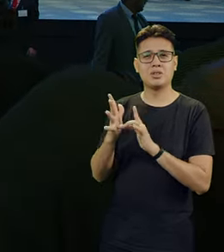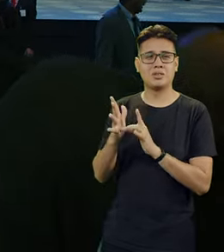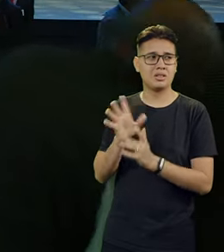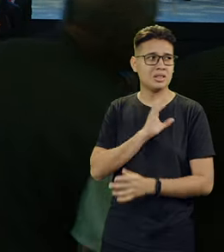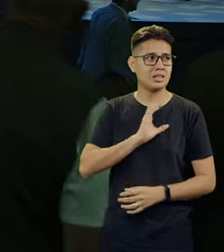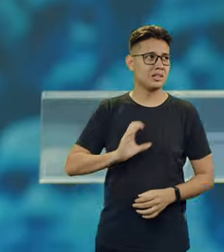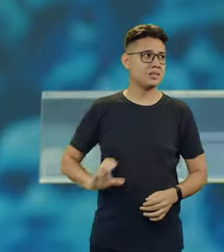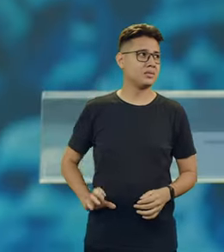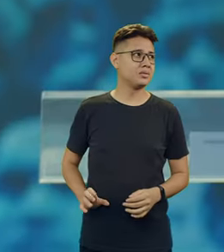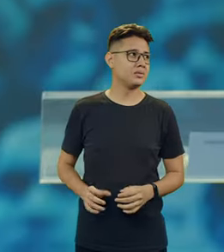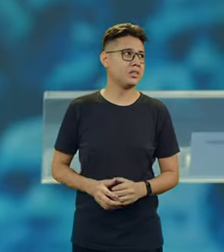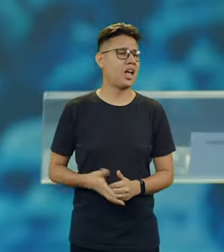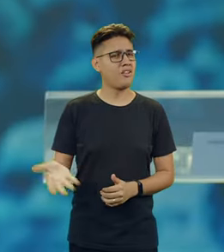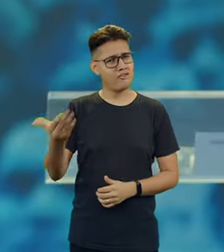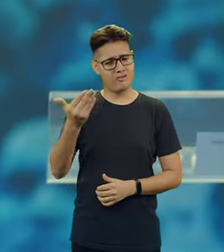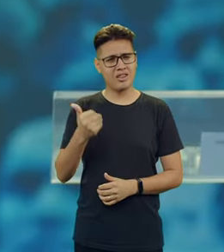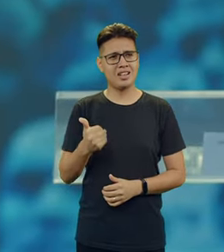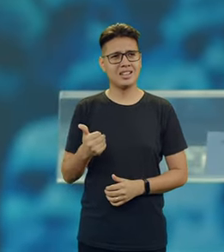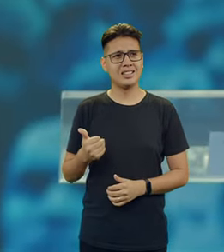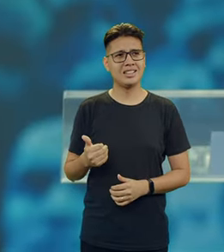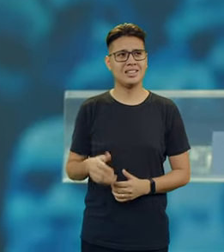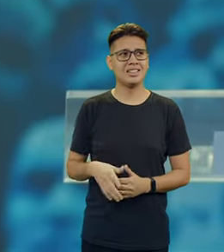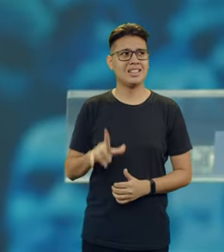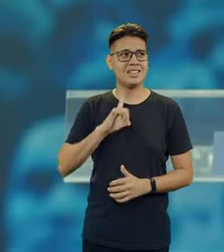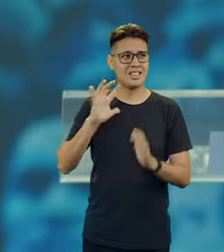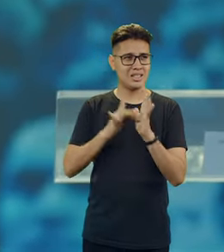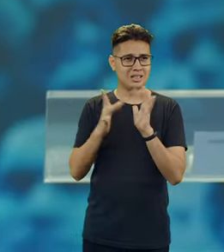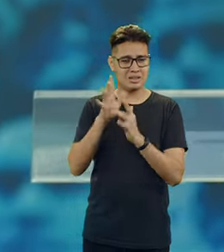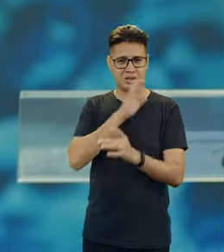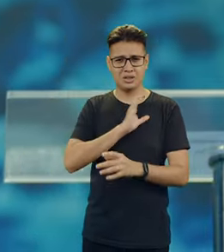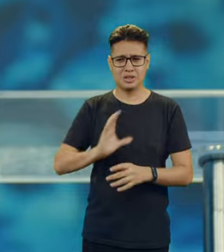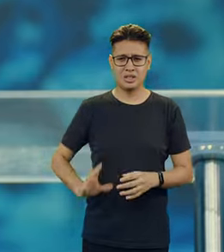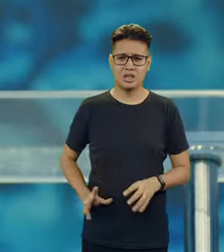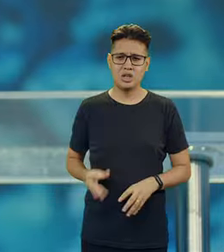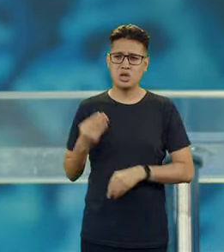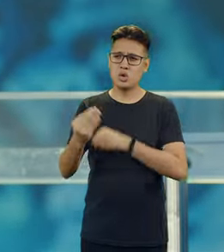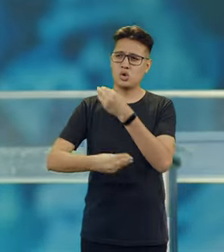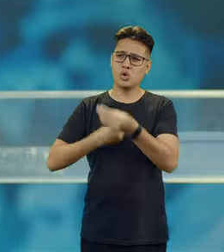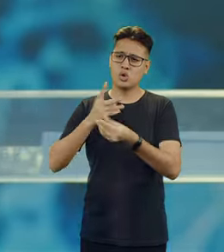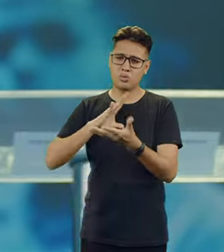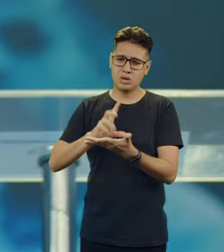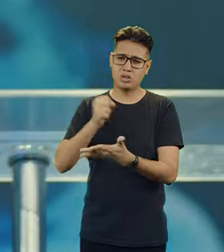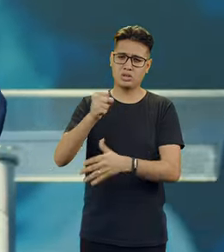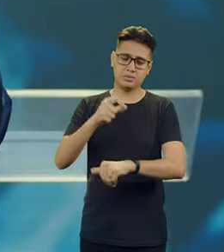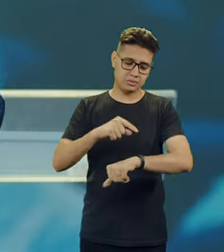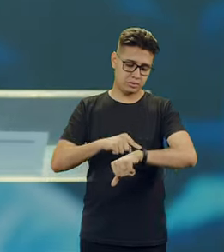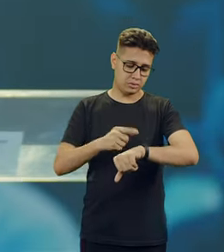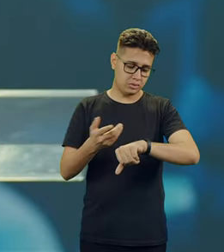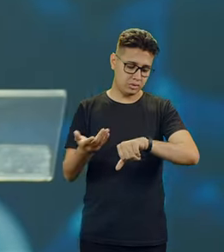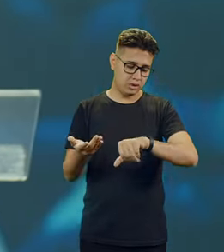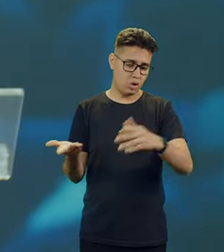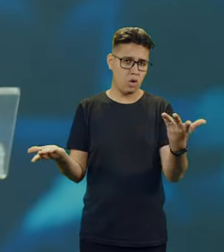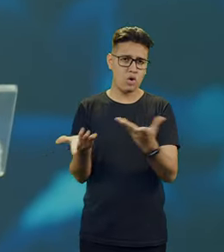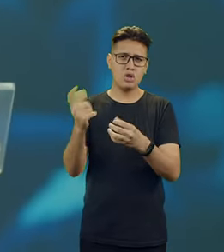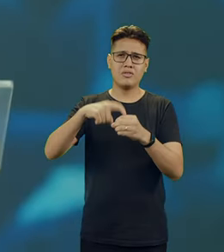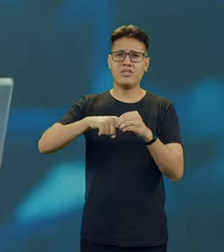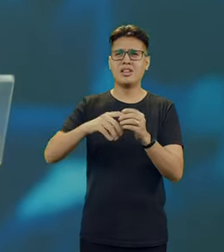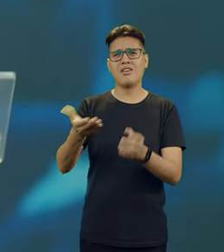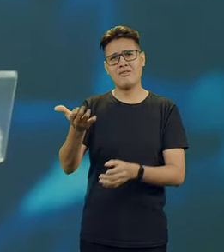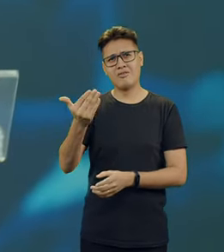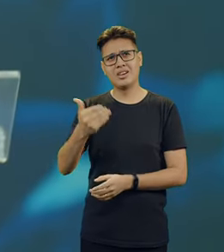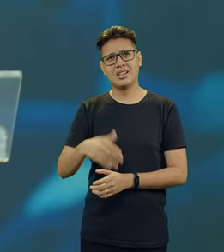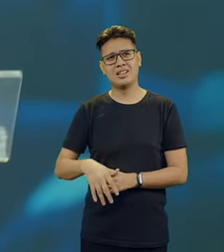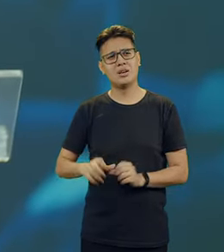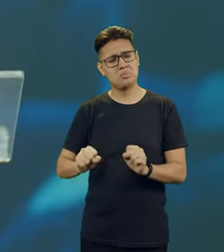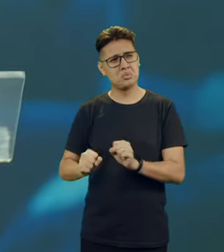à frente receber Jesus como seu Salvador. Os irmãos estão aceitando a Cristo, estão reconciliando. Chega mais